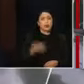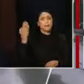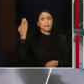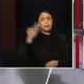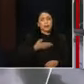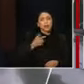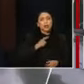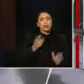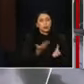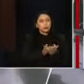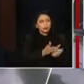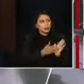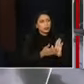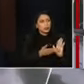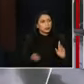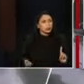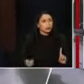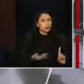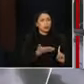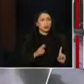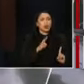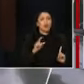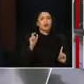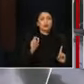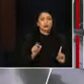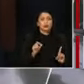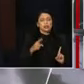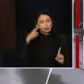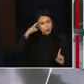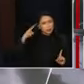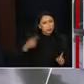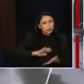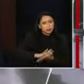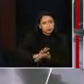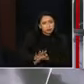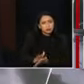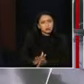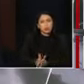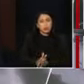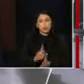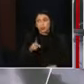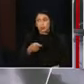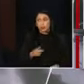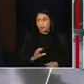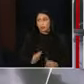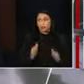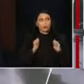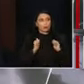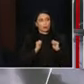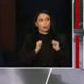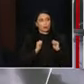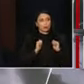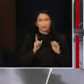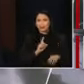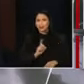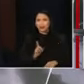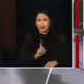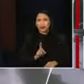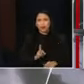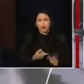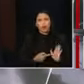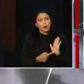nos autos de que os réus tenham ordenado a destruição e depois se omitido. Pelo contrário, há